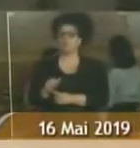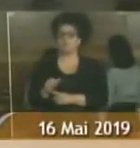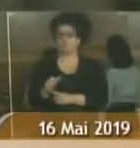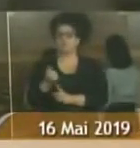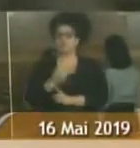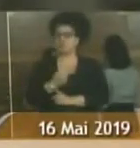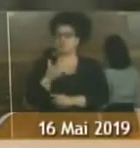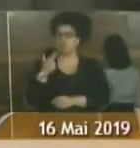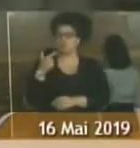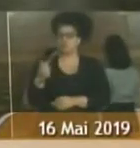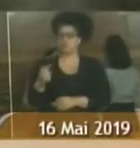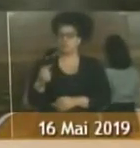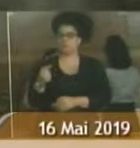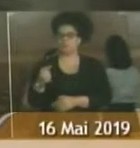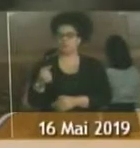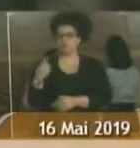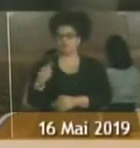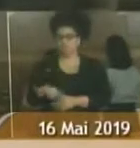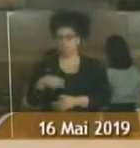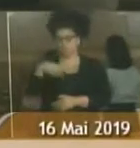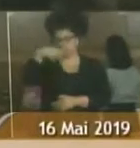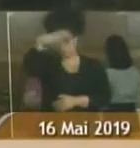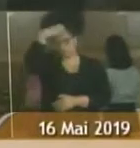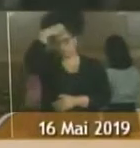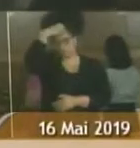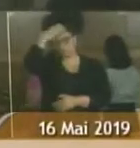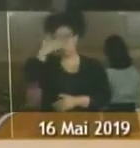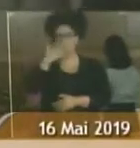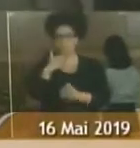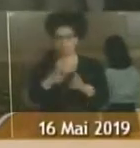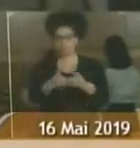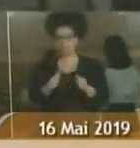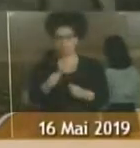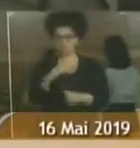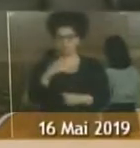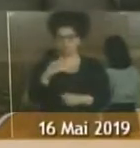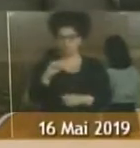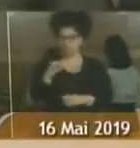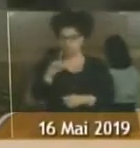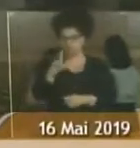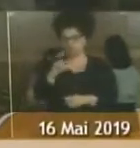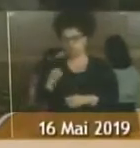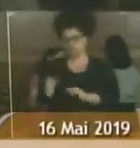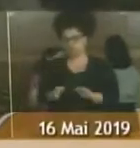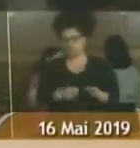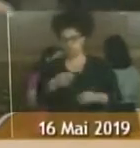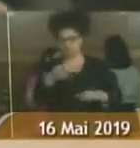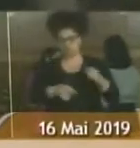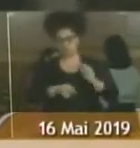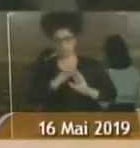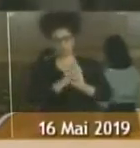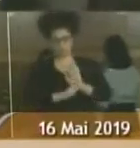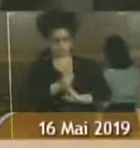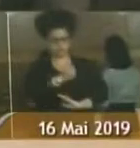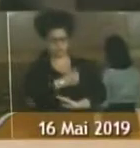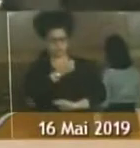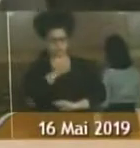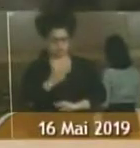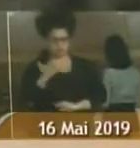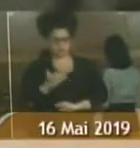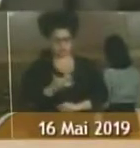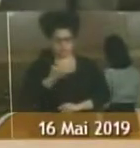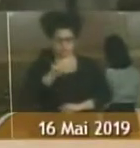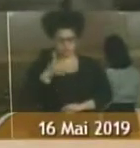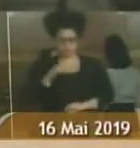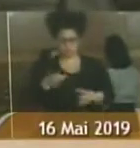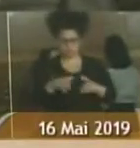7, Ponta dos Ubais, Angra dos Reis, Rio de Janeiro, requerido por Cláudia de Oliveira Barros. Em discussão única, o parecer número 62/2019